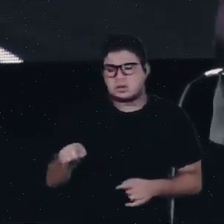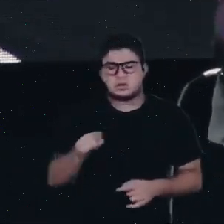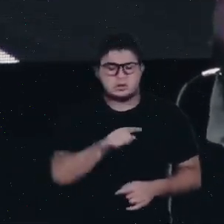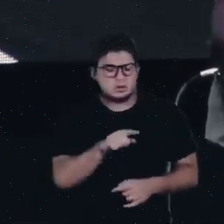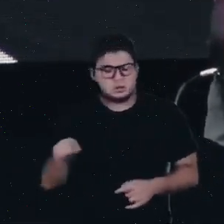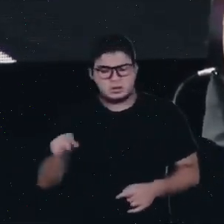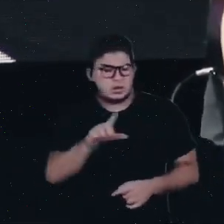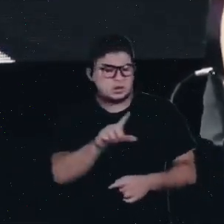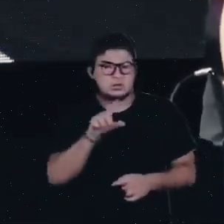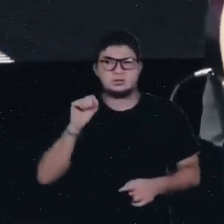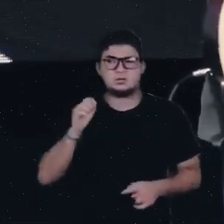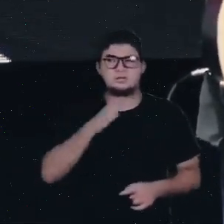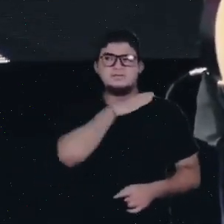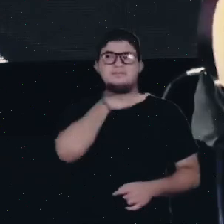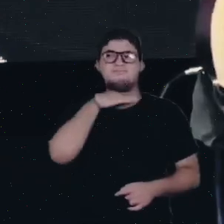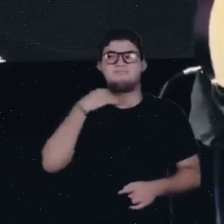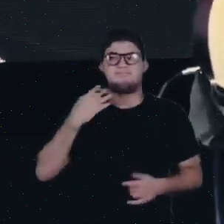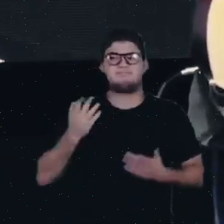escolhe.